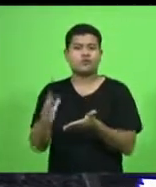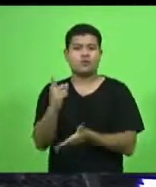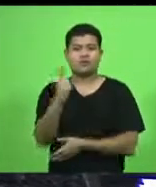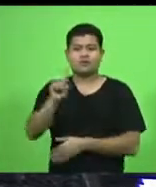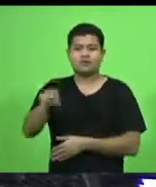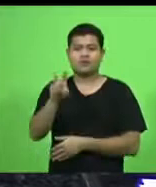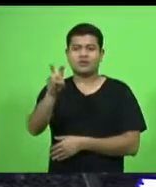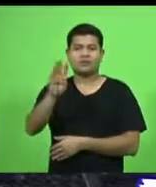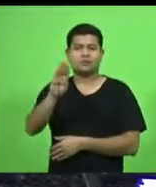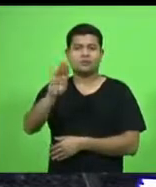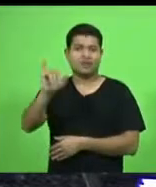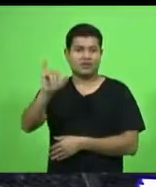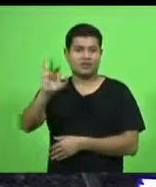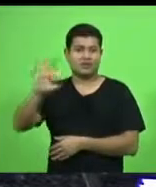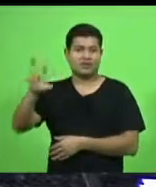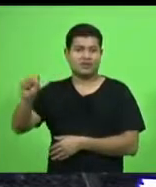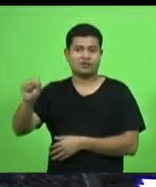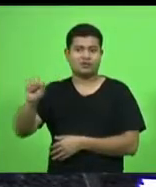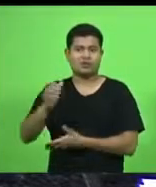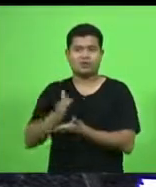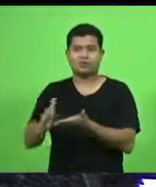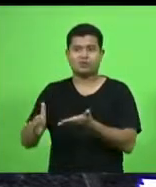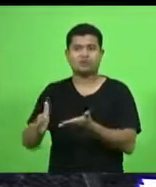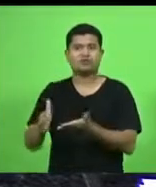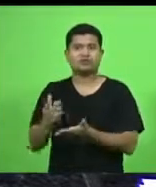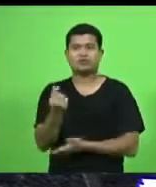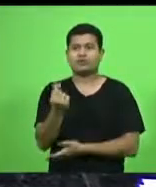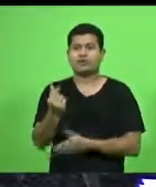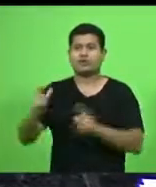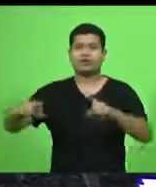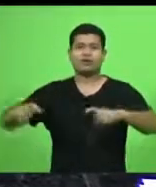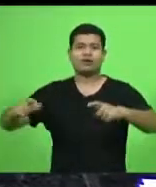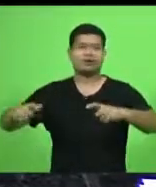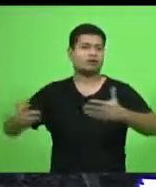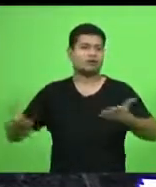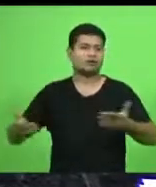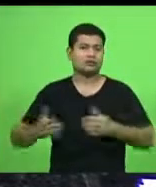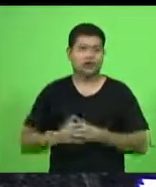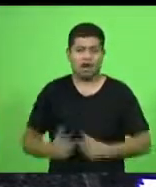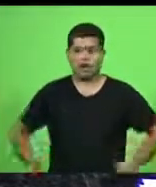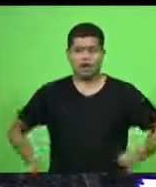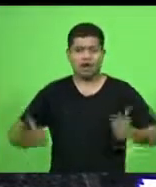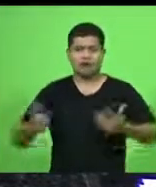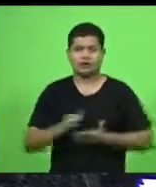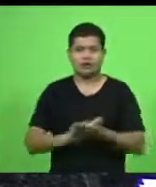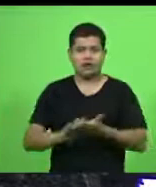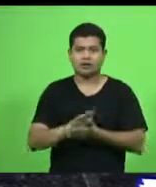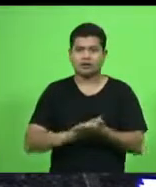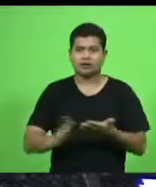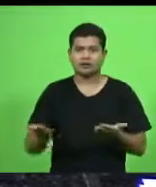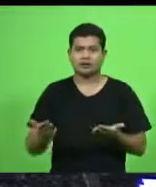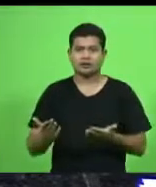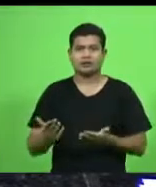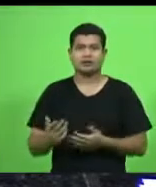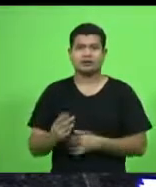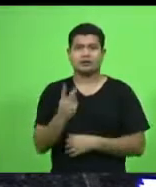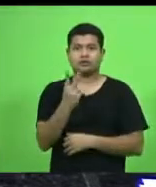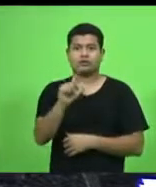sobrando? Onde é que eles estão botando o dinheiro ou não estão gastando? O que estão fazendo com os 2,2